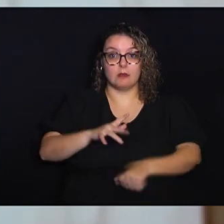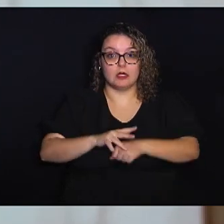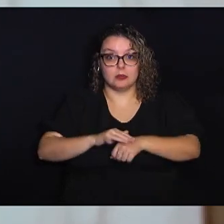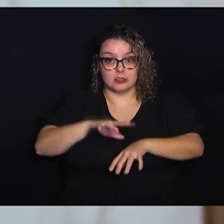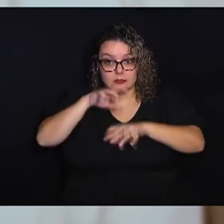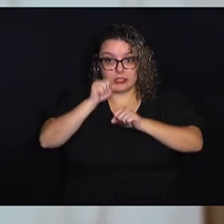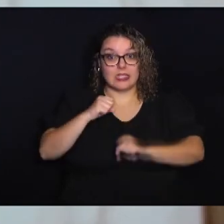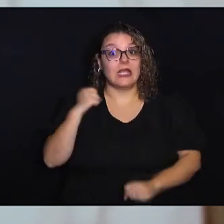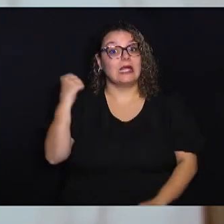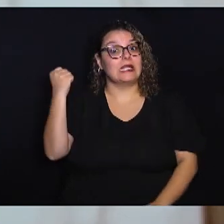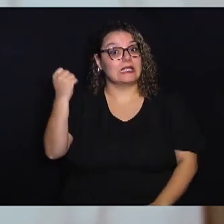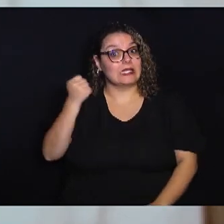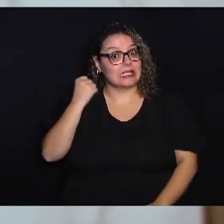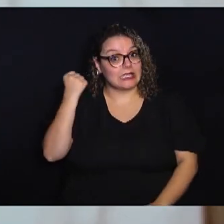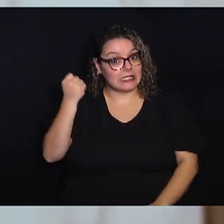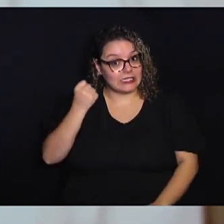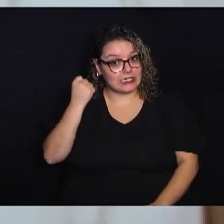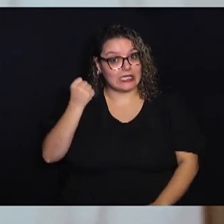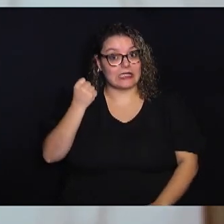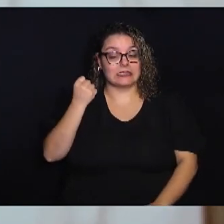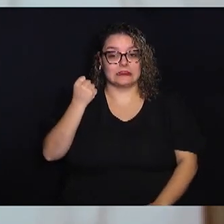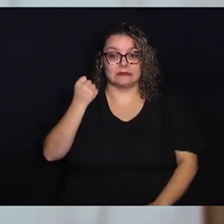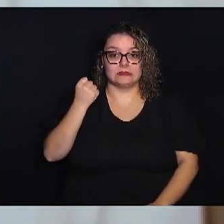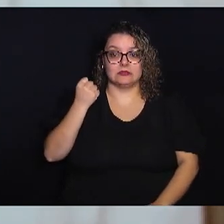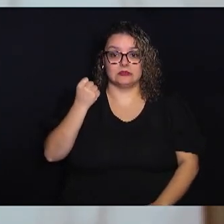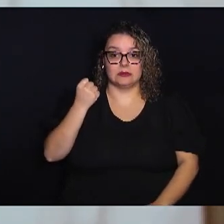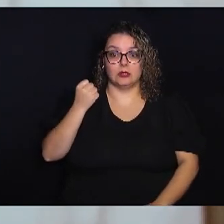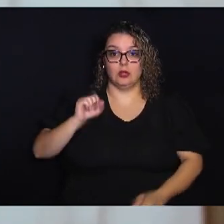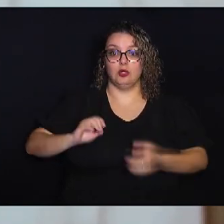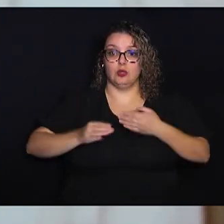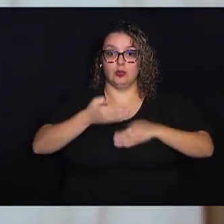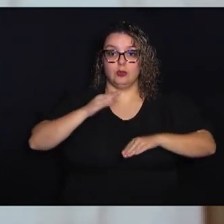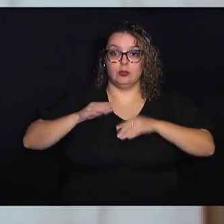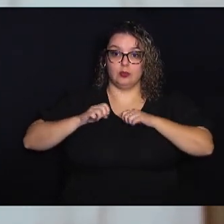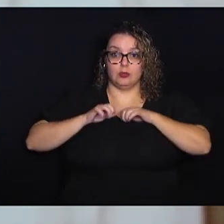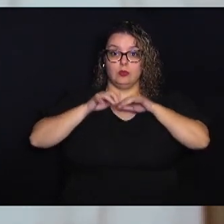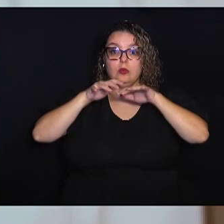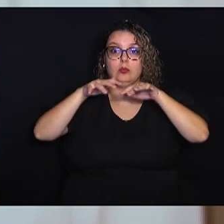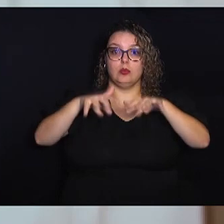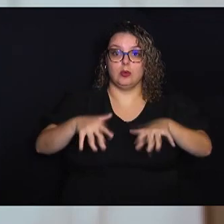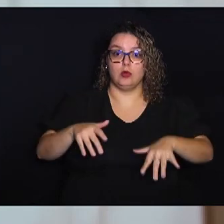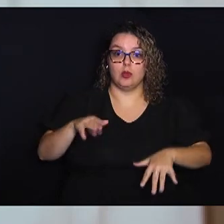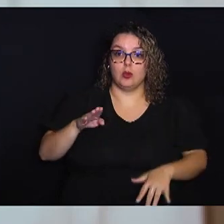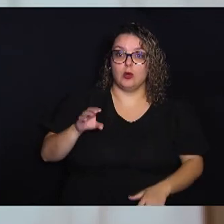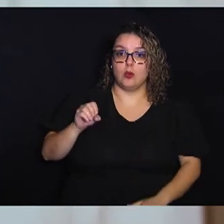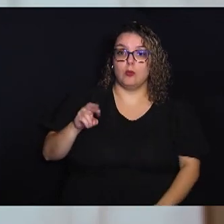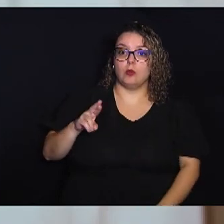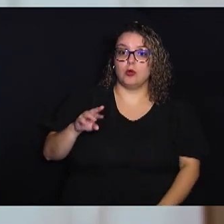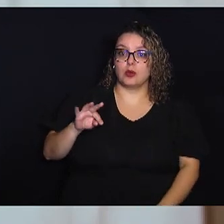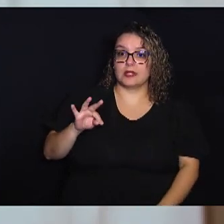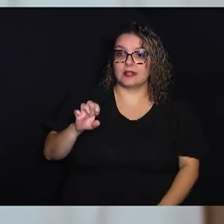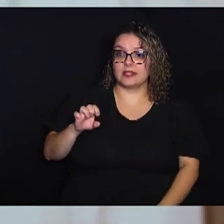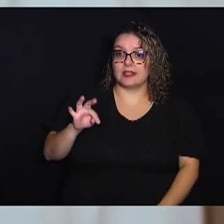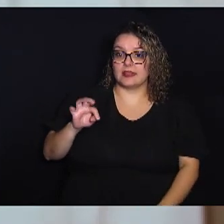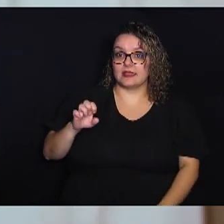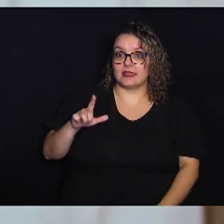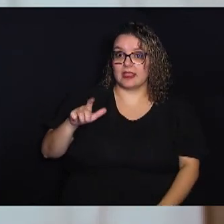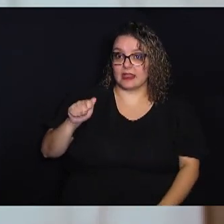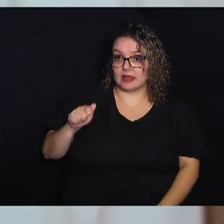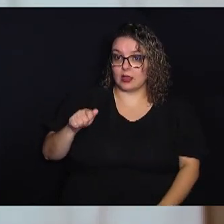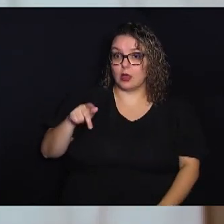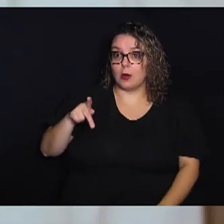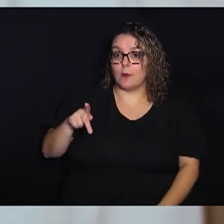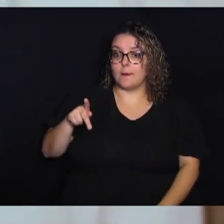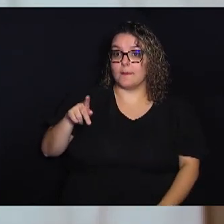grave, transmitida por uma bactéria chamada Bordetella pertussis. Então, por isso as pessoas